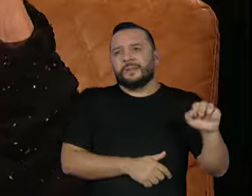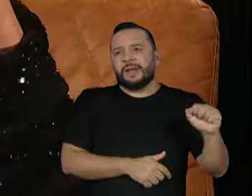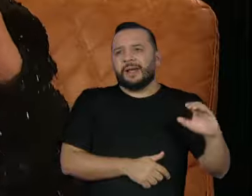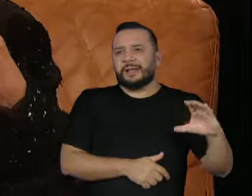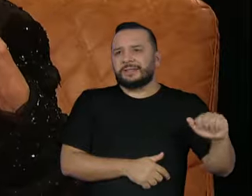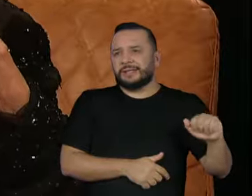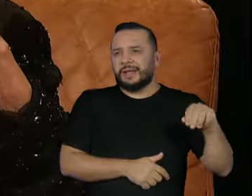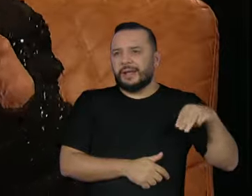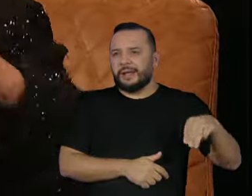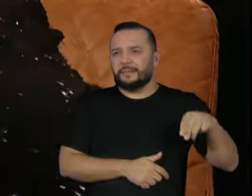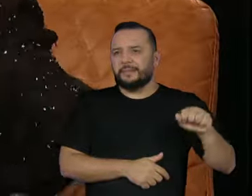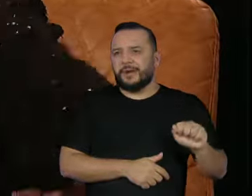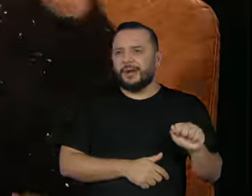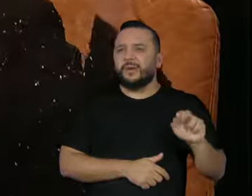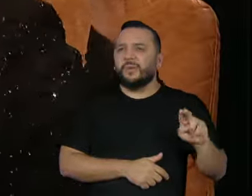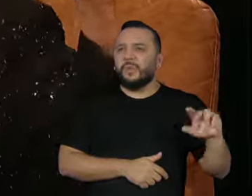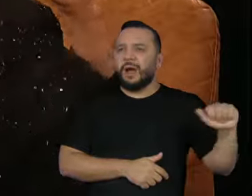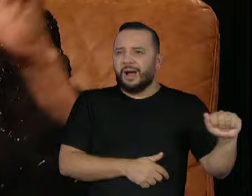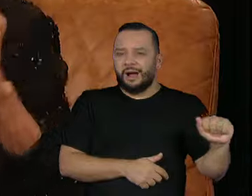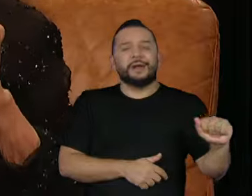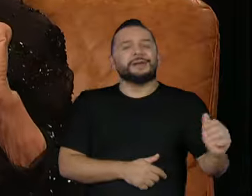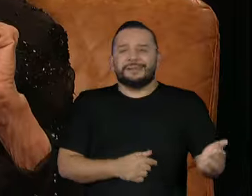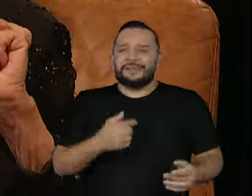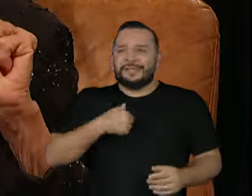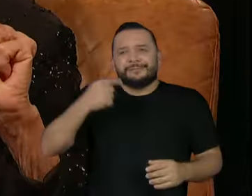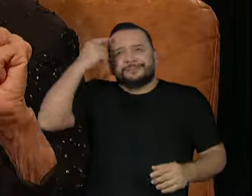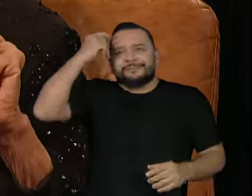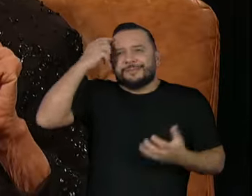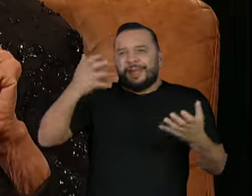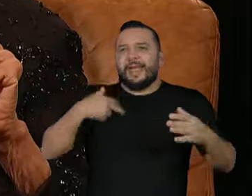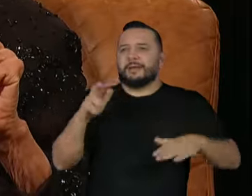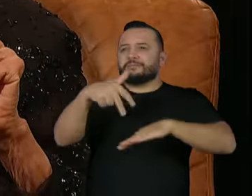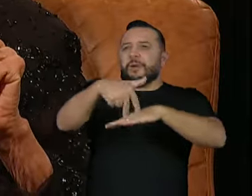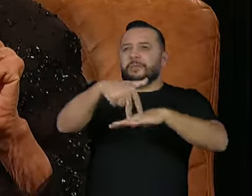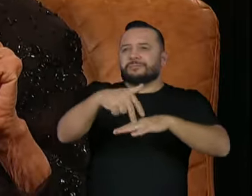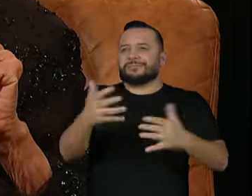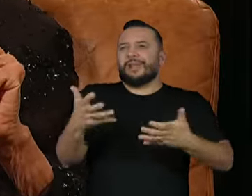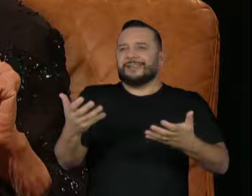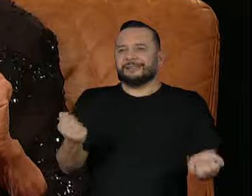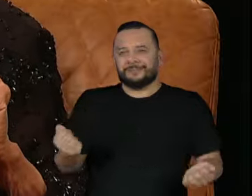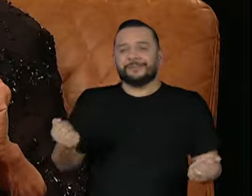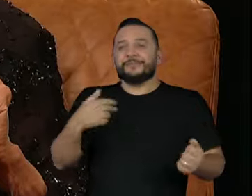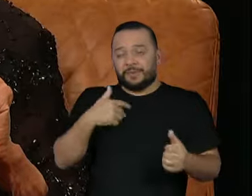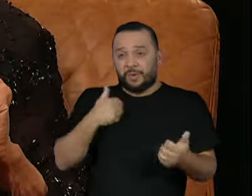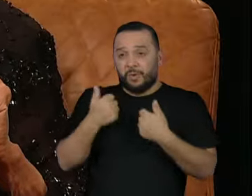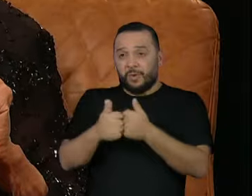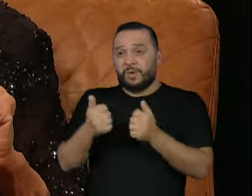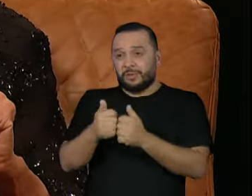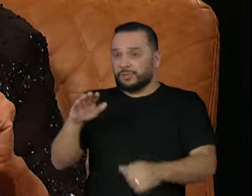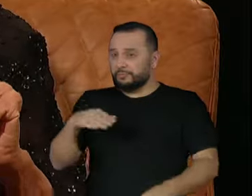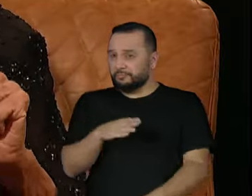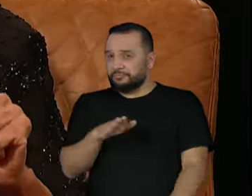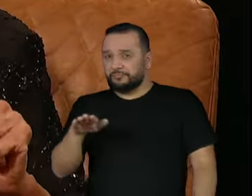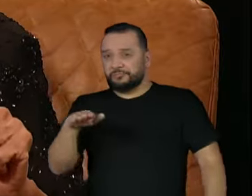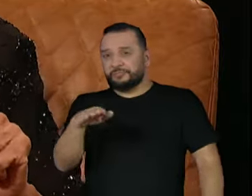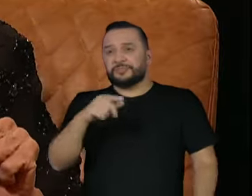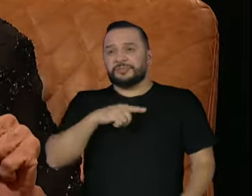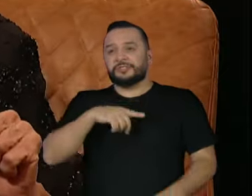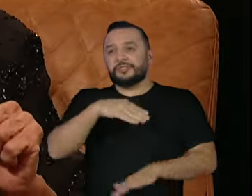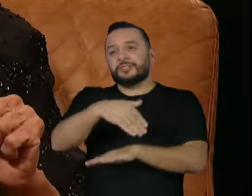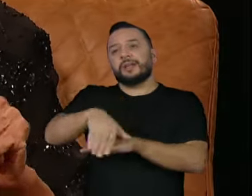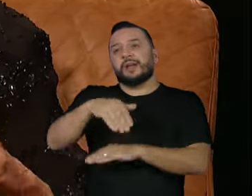aquela cabeça de estar, né? Então, a gente ia de ônibus, parava ali no meio da Avenida Rio